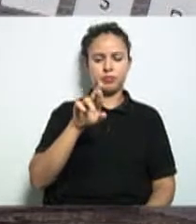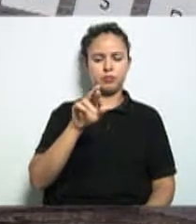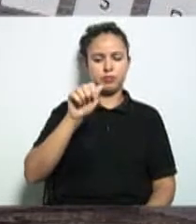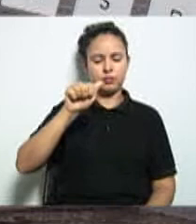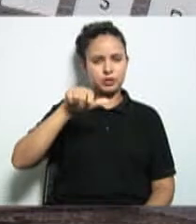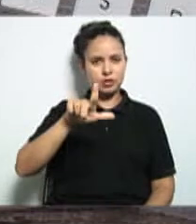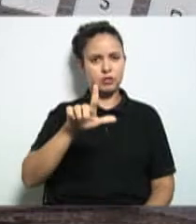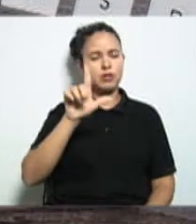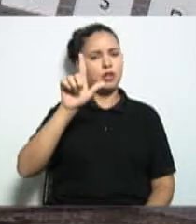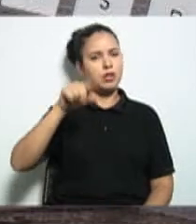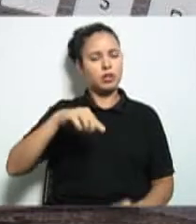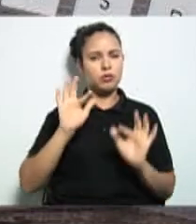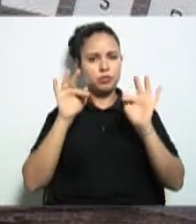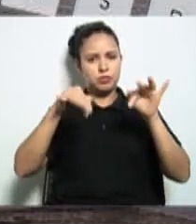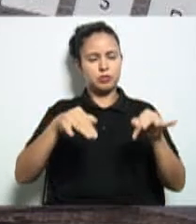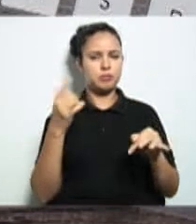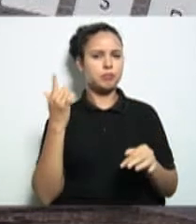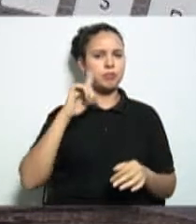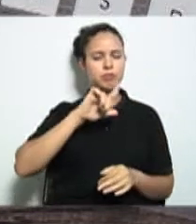que se pretende alcançar.